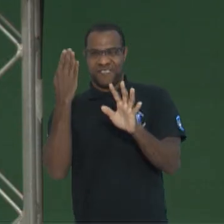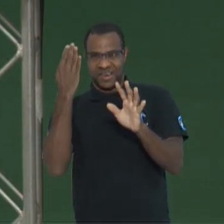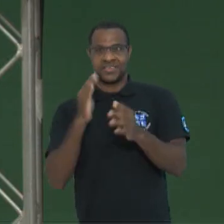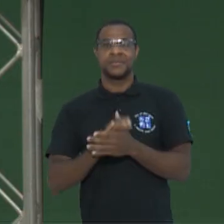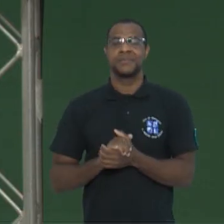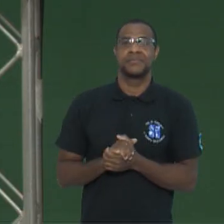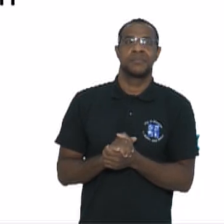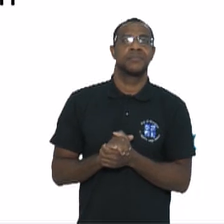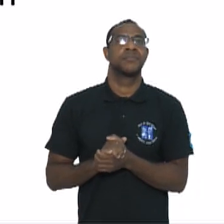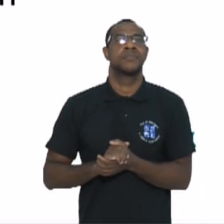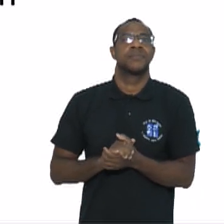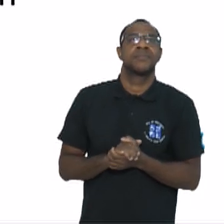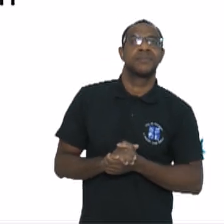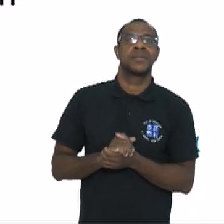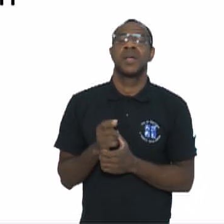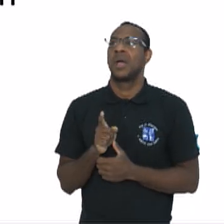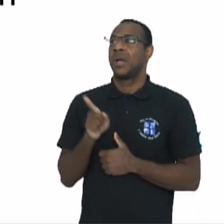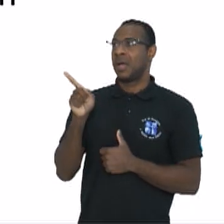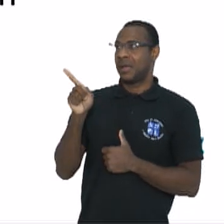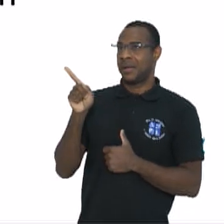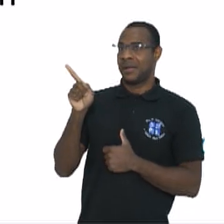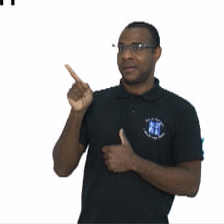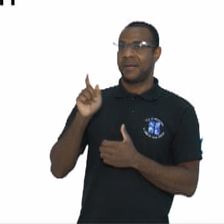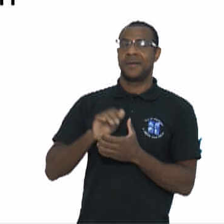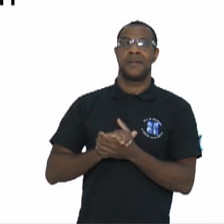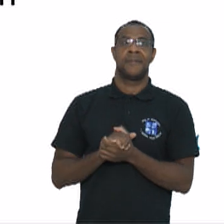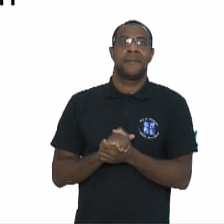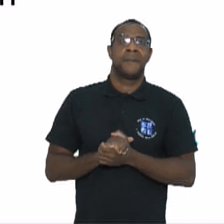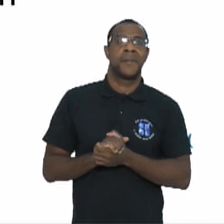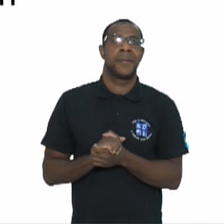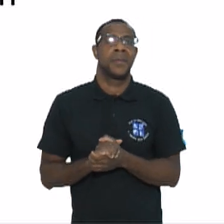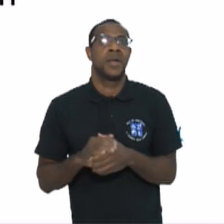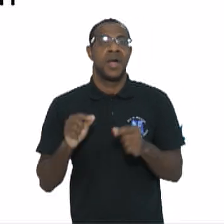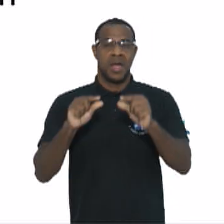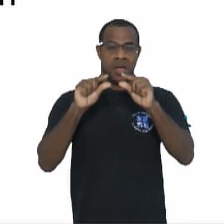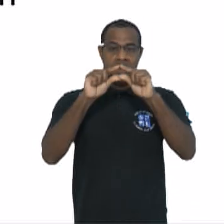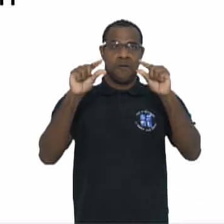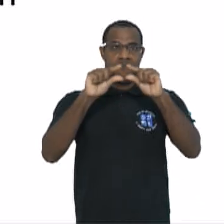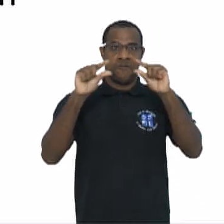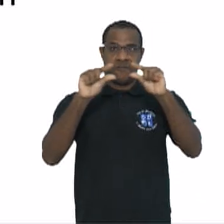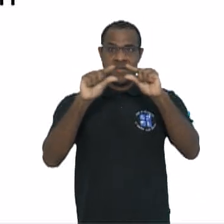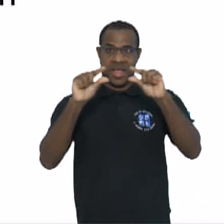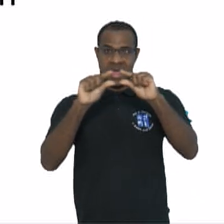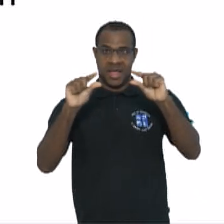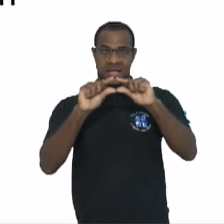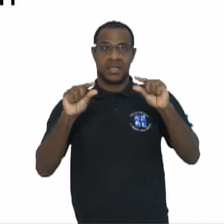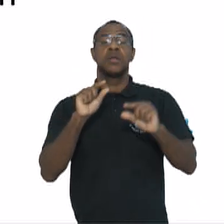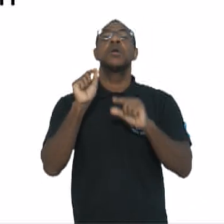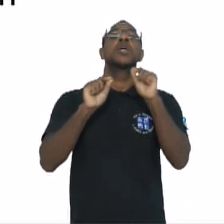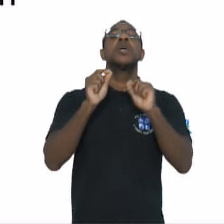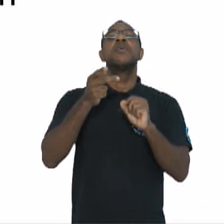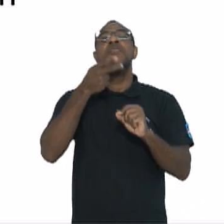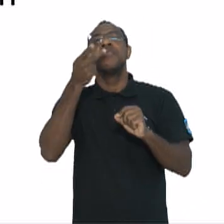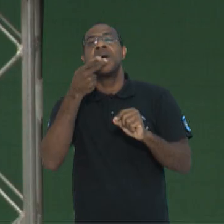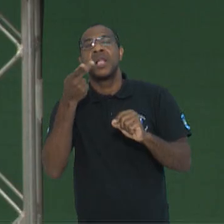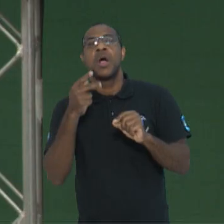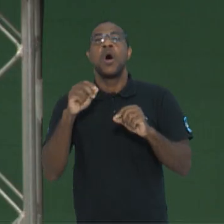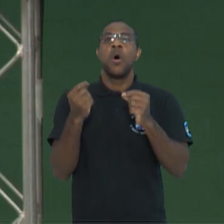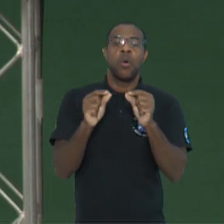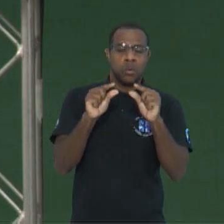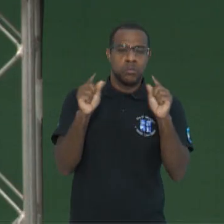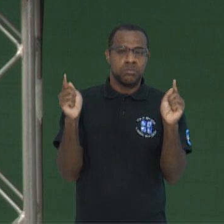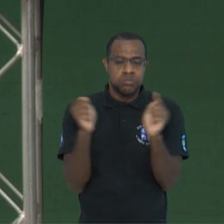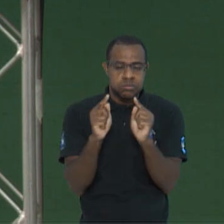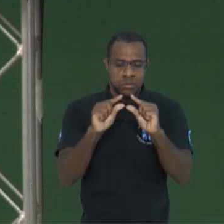E a segunda, quotes or citações são frases ou sentenças com indicação de quem disse ou pedaços de frases